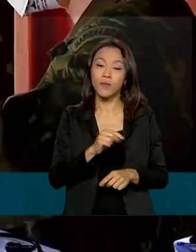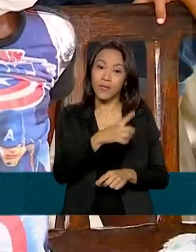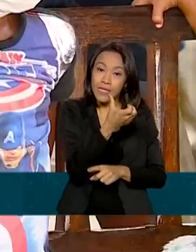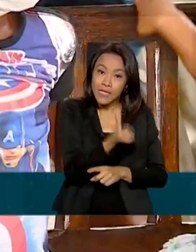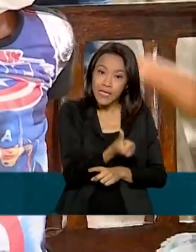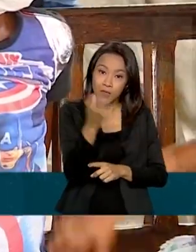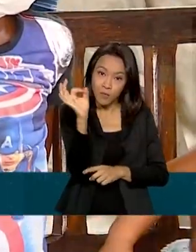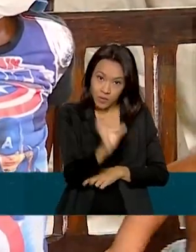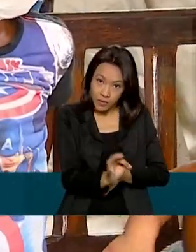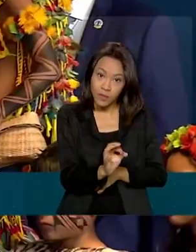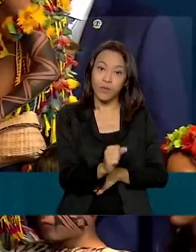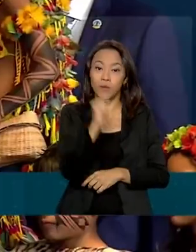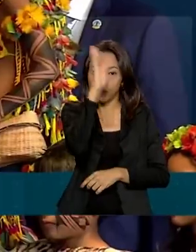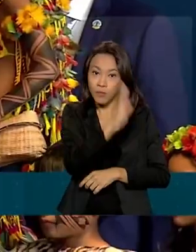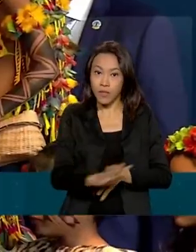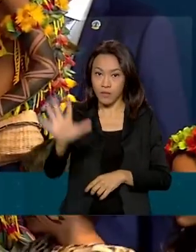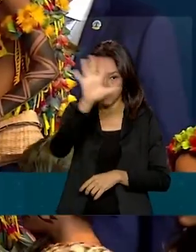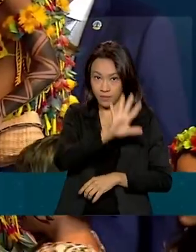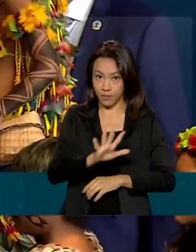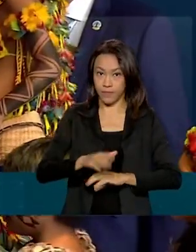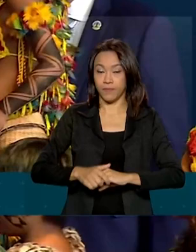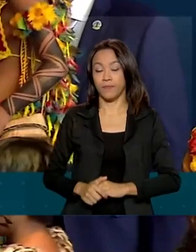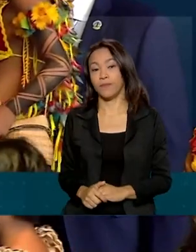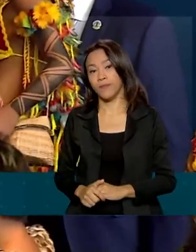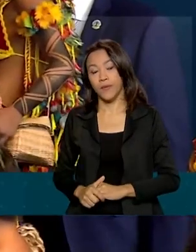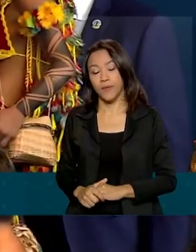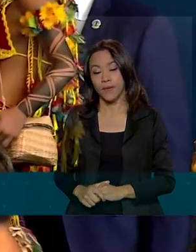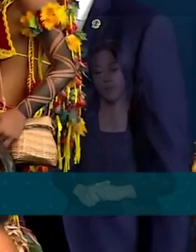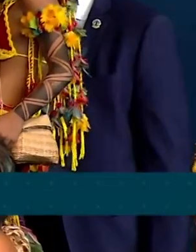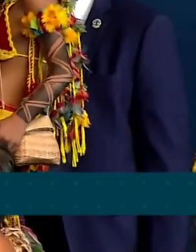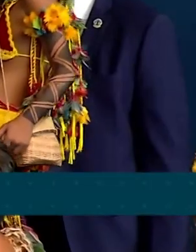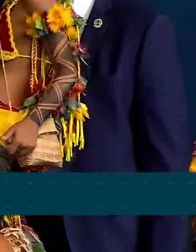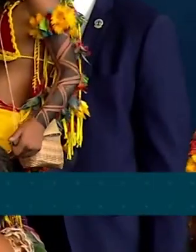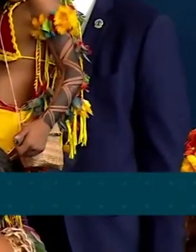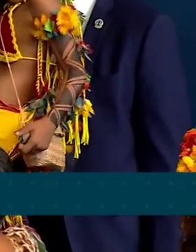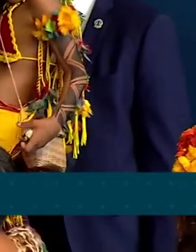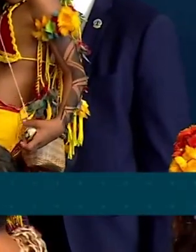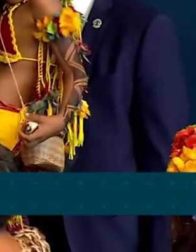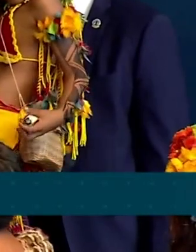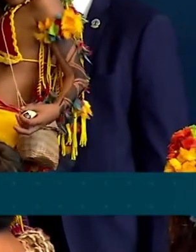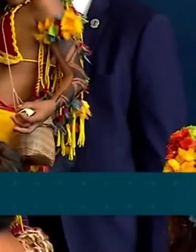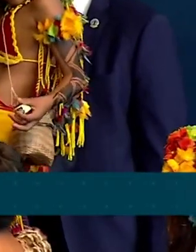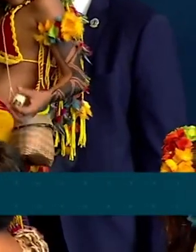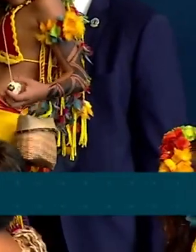do território nacional. Tenho certeza que ao longo dos últimos 3 anos,